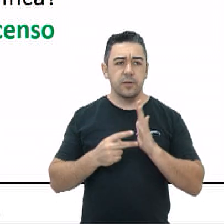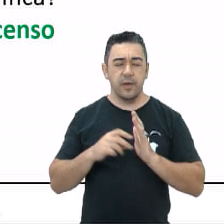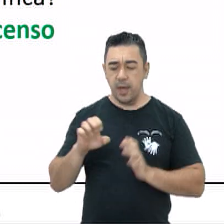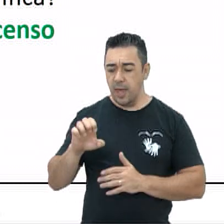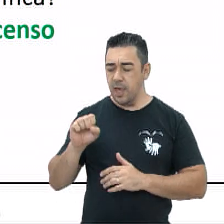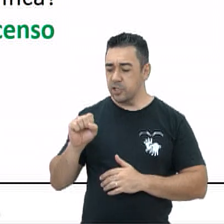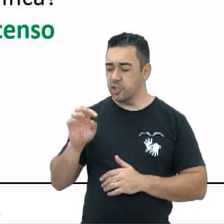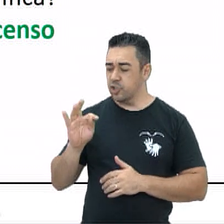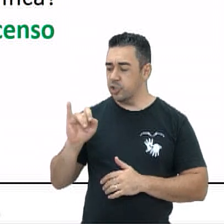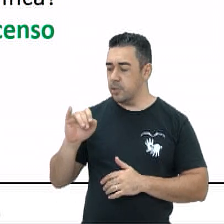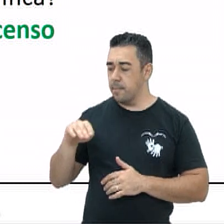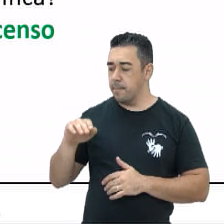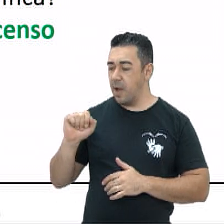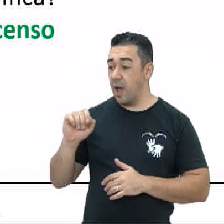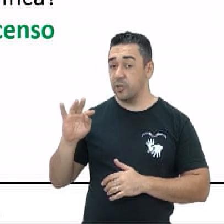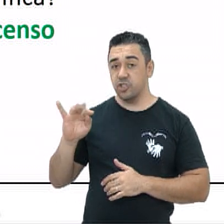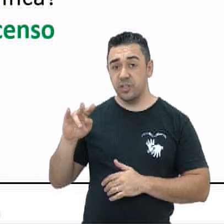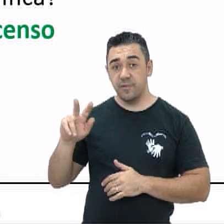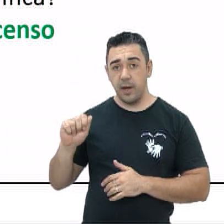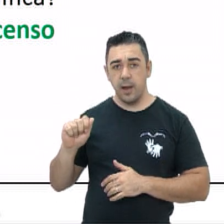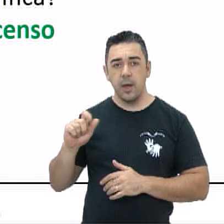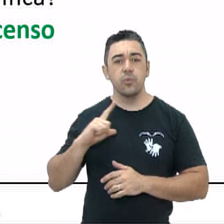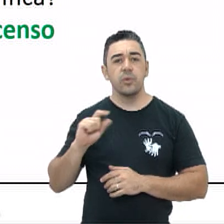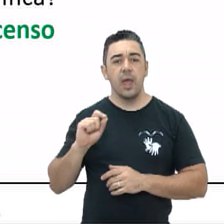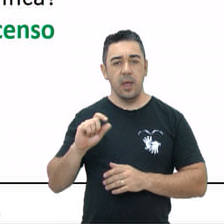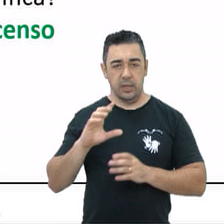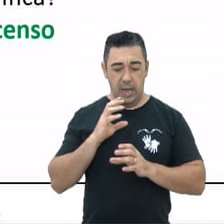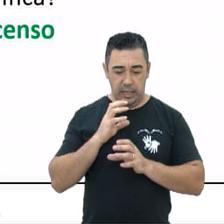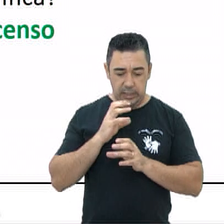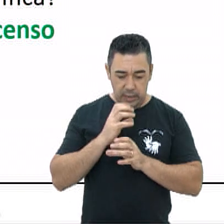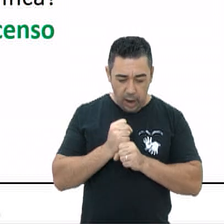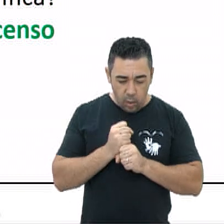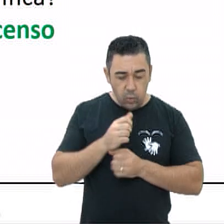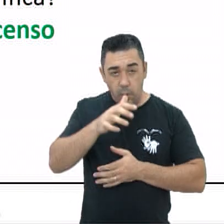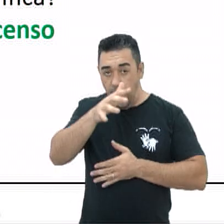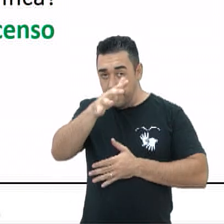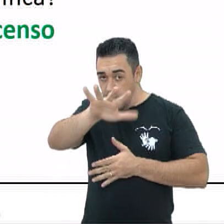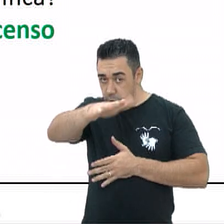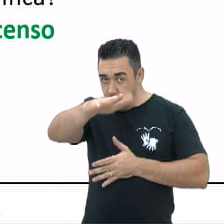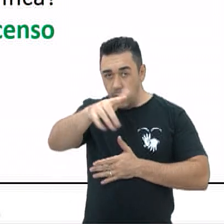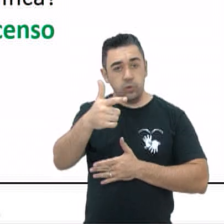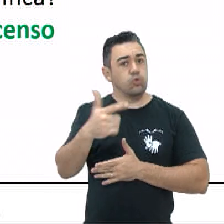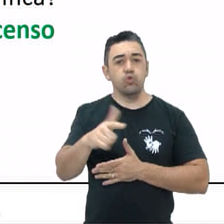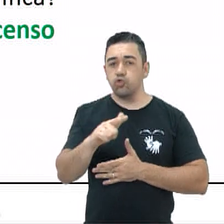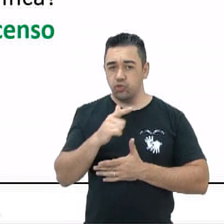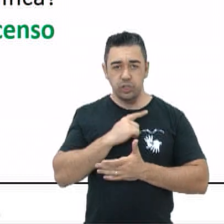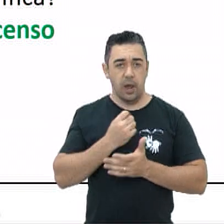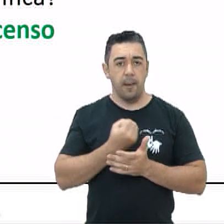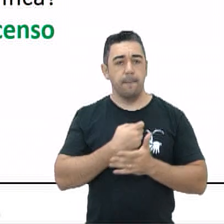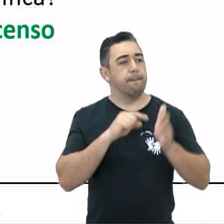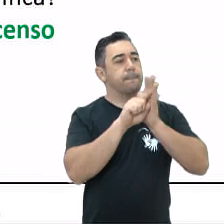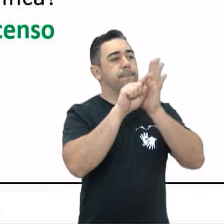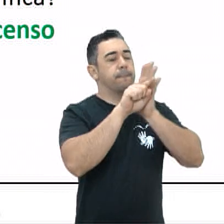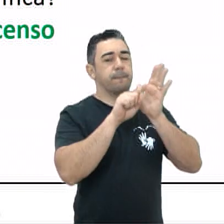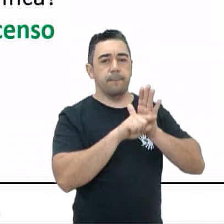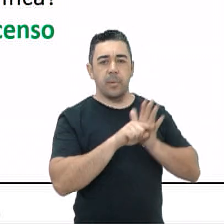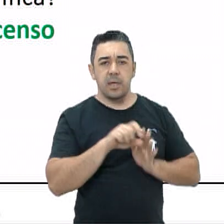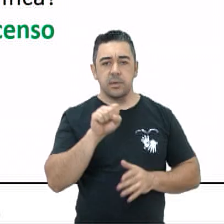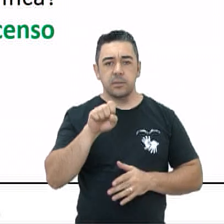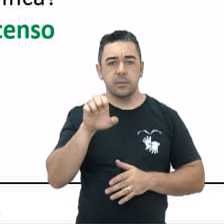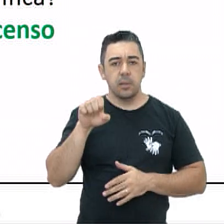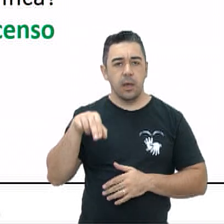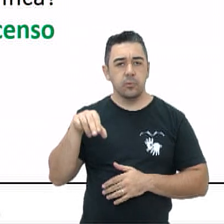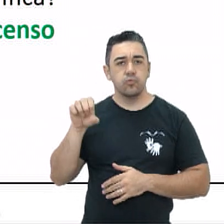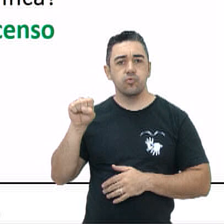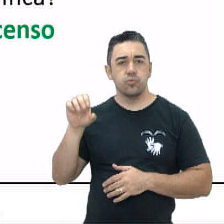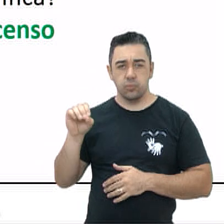significa? Estimativa significa cálculo aproximado. Na época não havia censo populacional, então eles tinham uma aproximação da quantidade de indivíduos